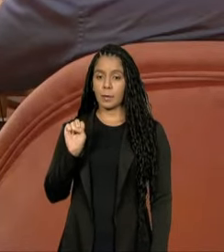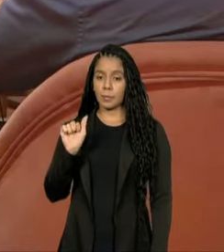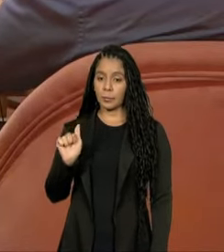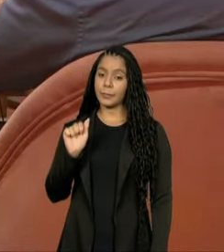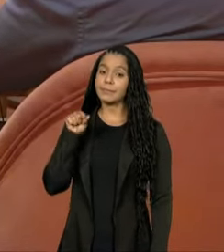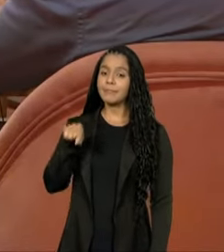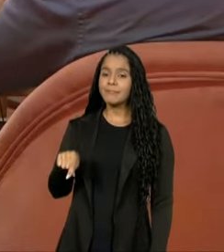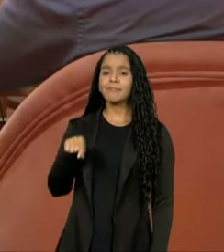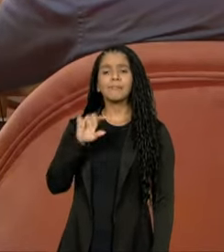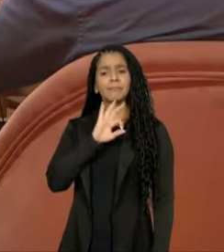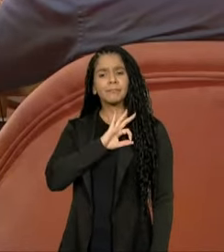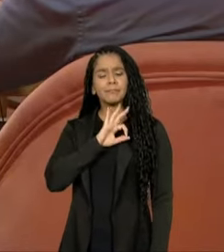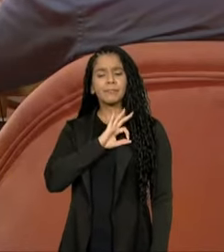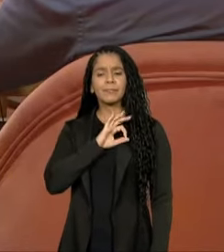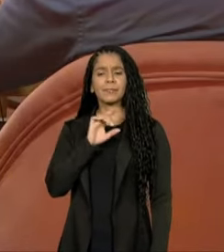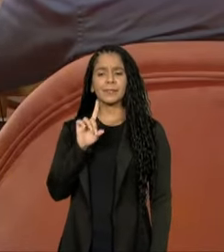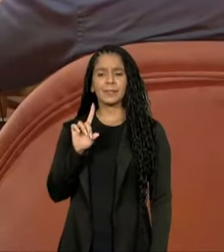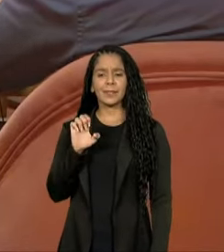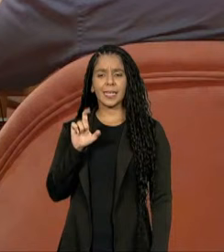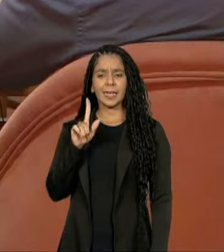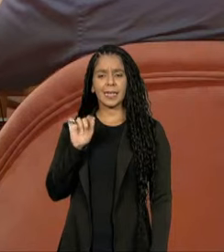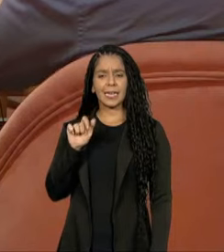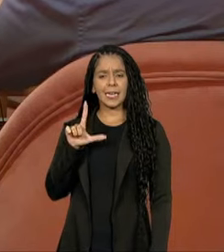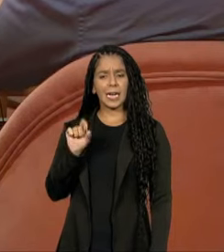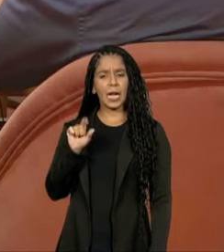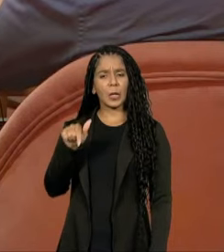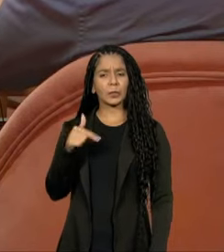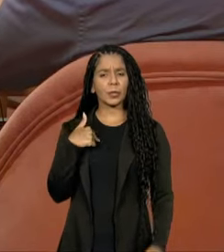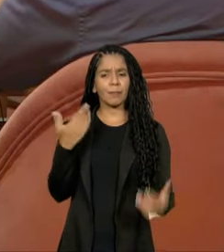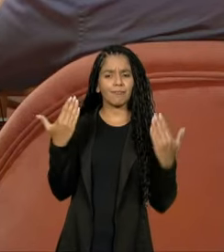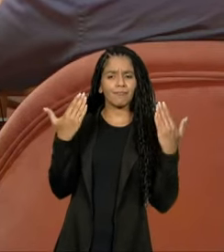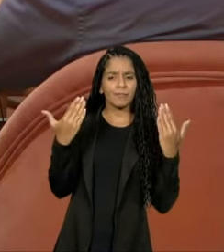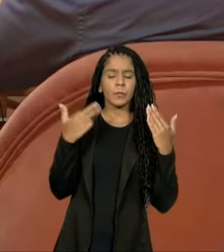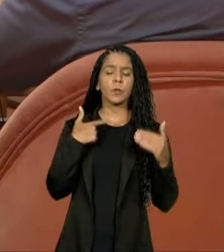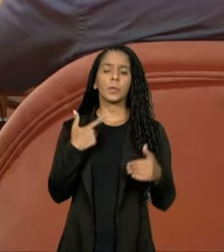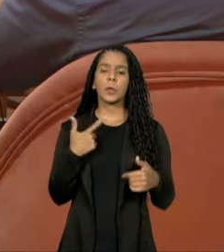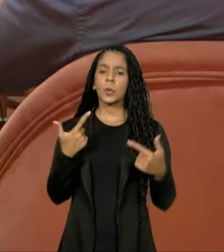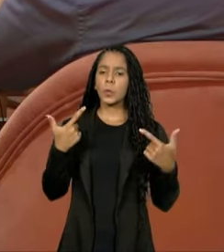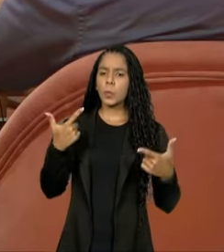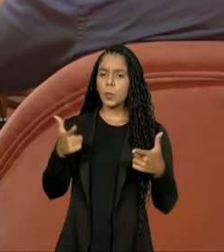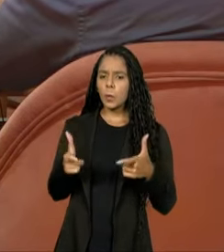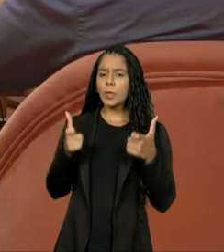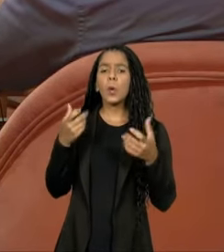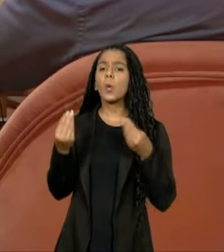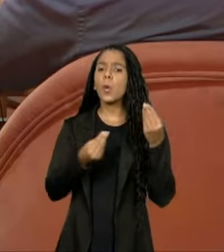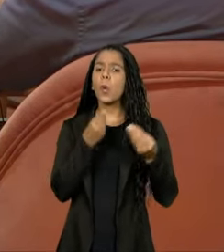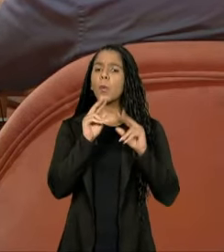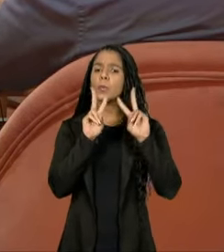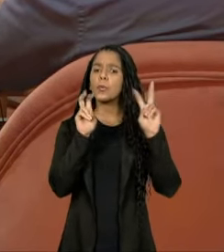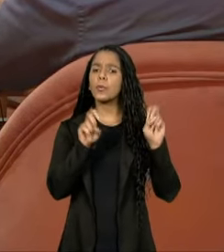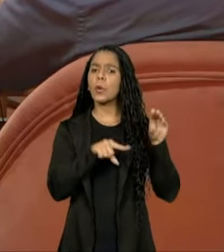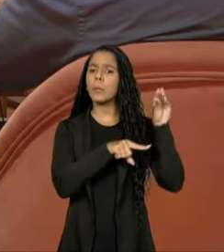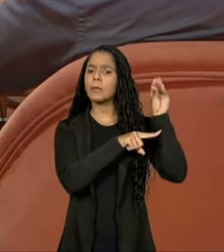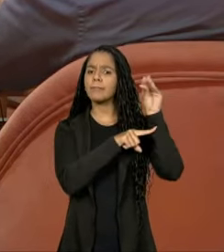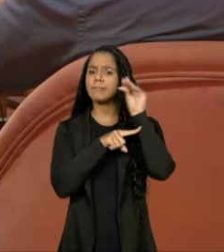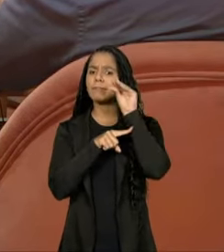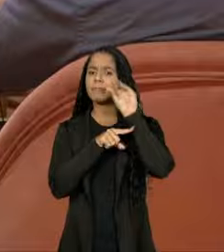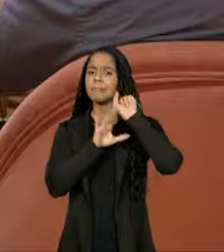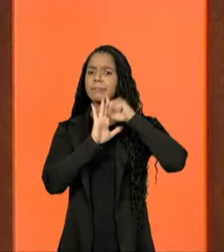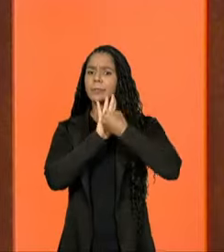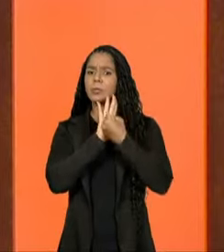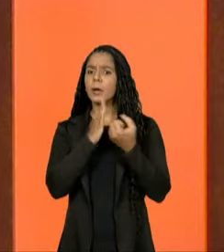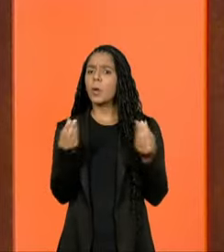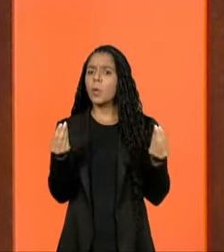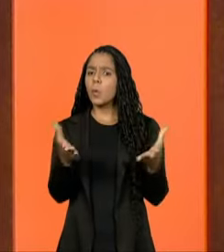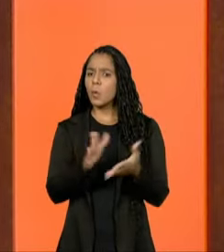o assassinato. E como é que fica aquela questão das câmeras? Porque eu me lembro que tinham as câmeras, desligadas.